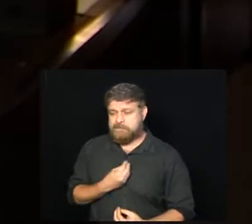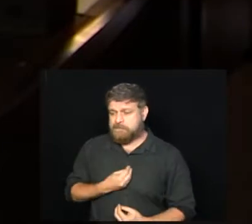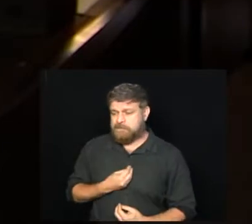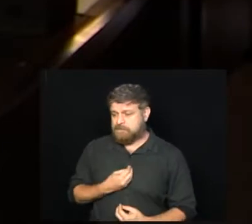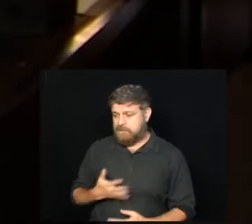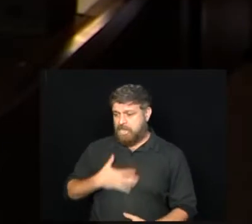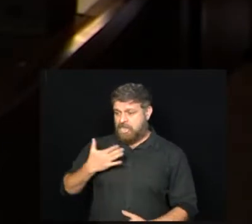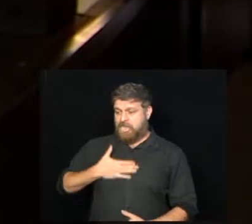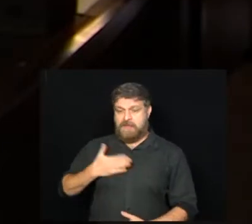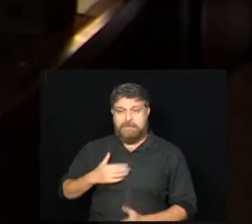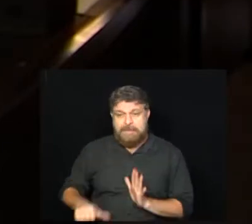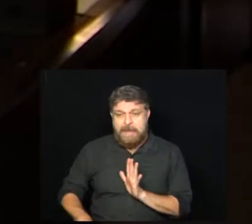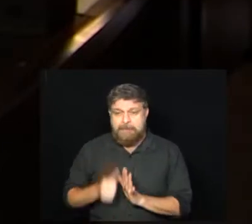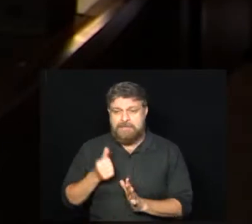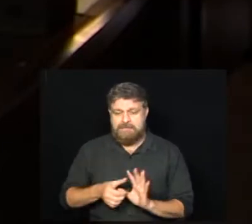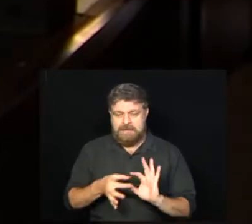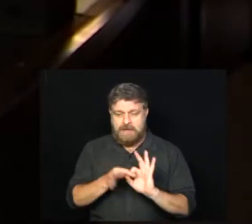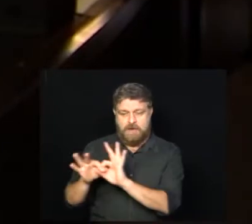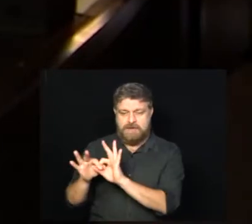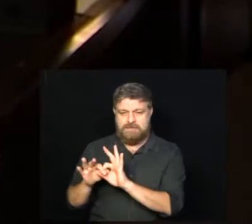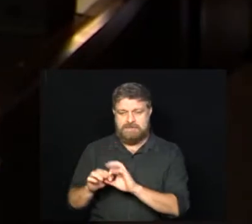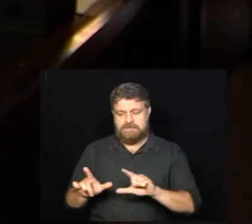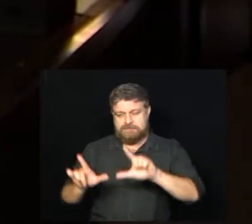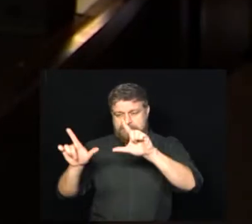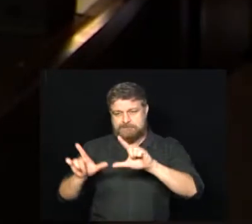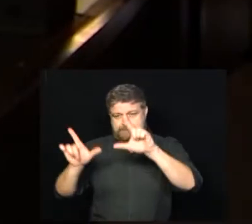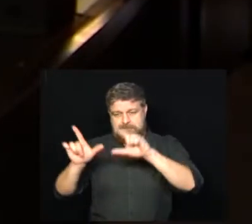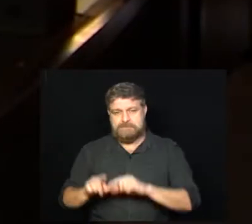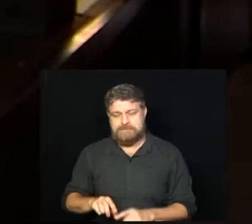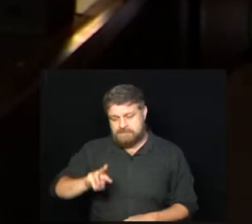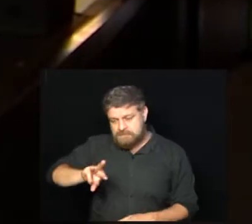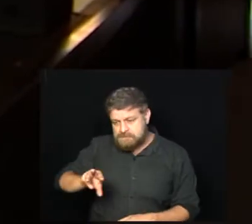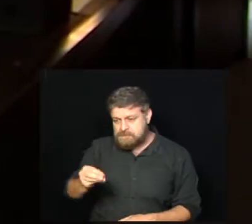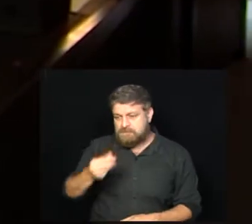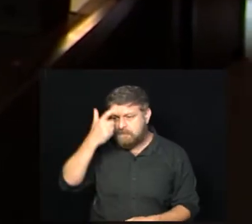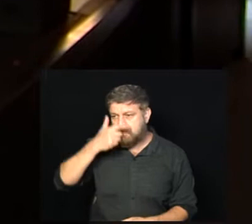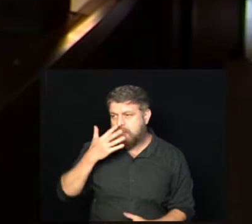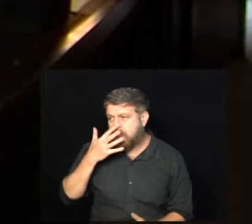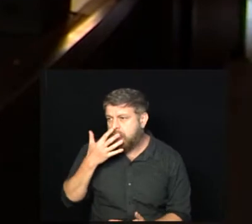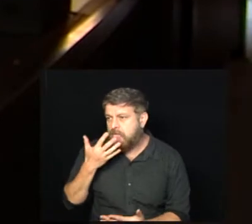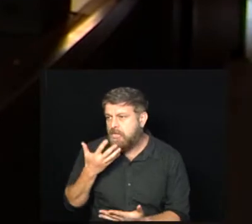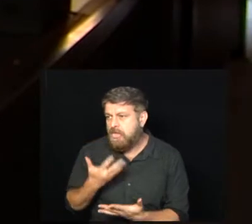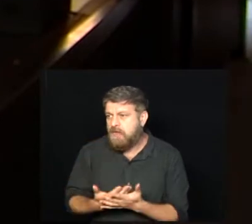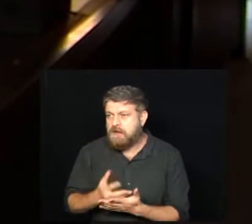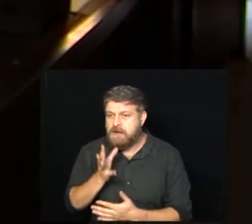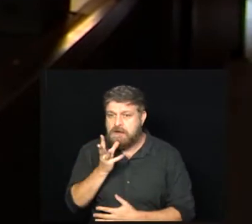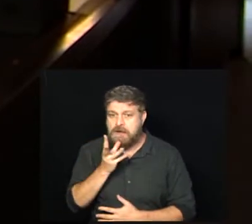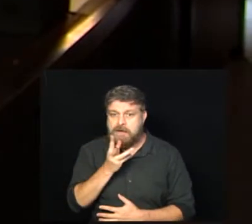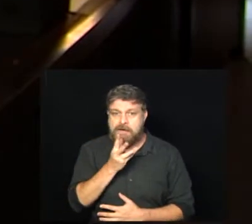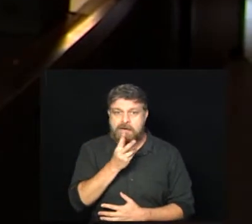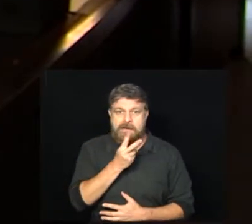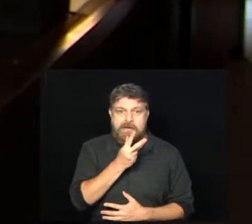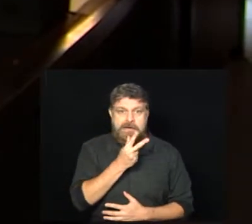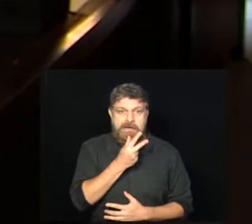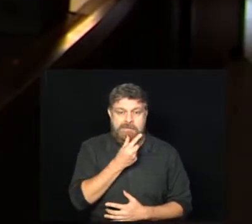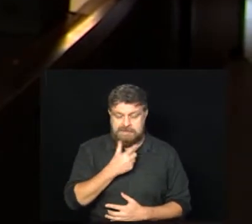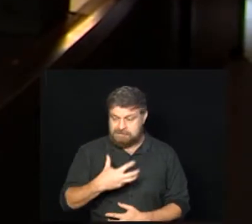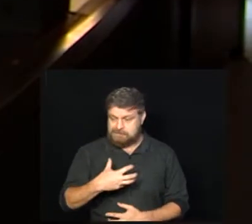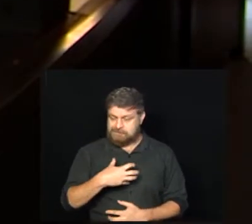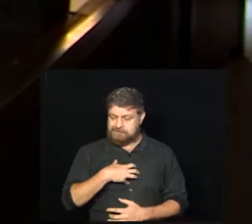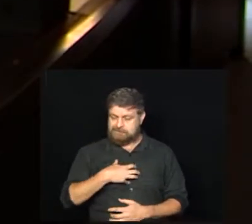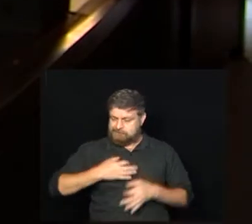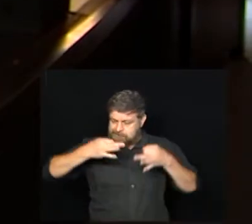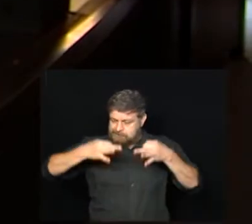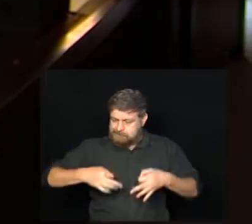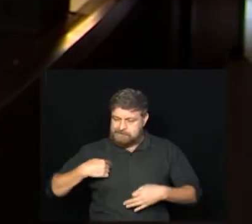foi minha primeira Paralimpíada, eu cheguei lá um pouco deslumbrado e tal. Demorei um pouquinho para poder entrar no ritmo, mas aí